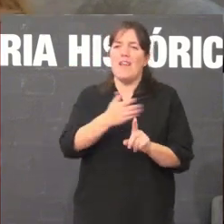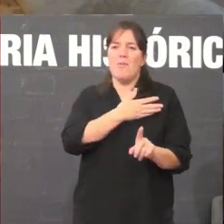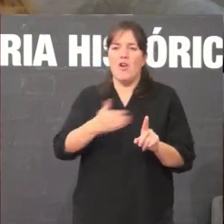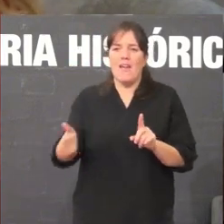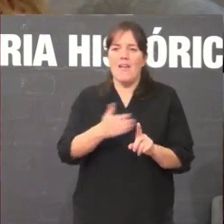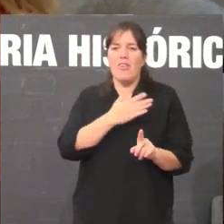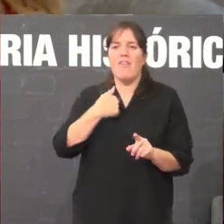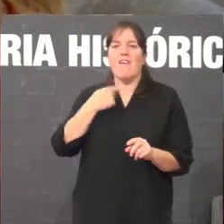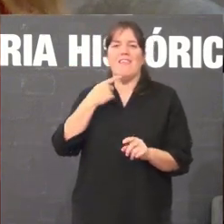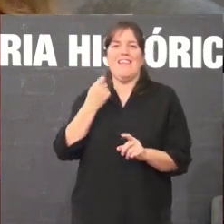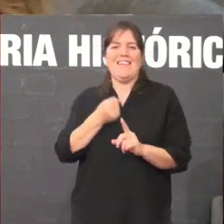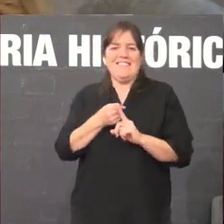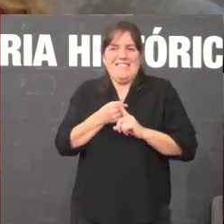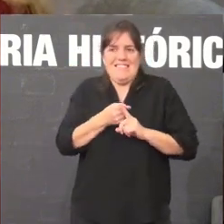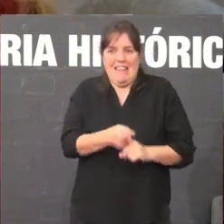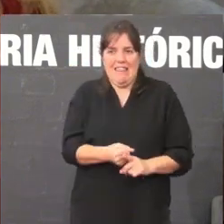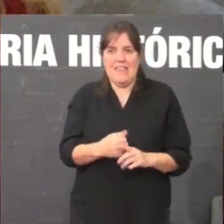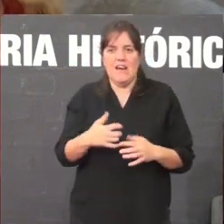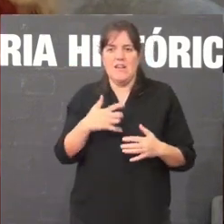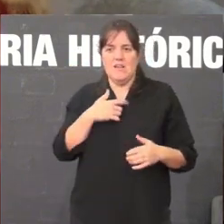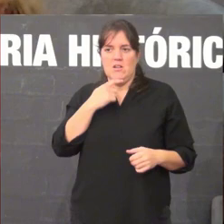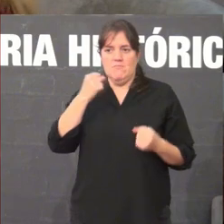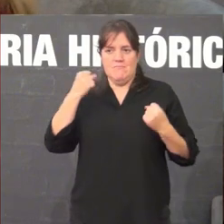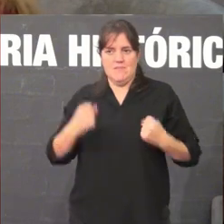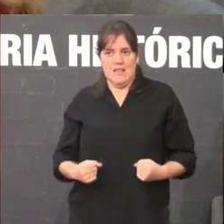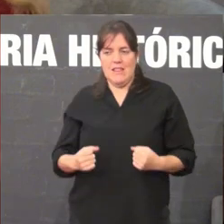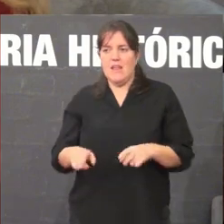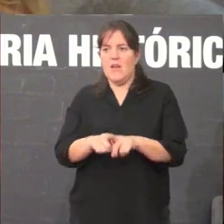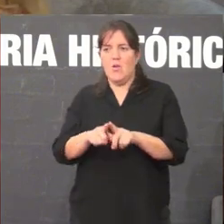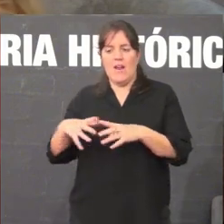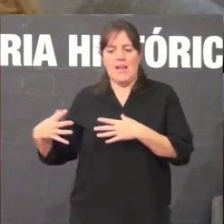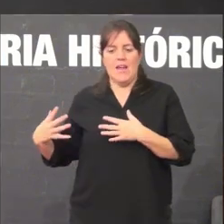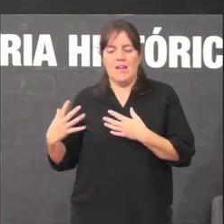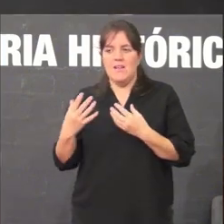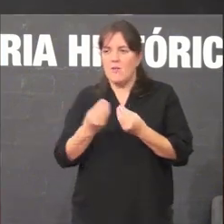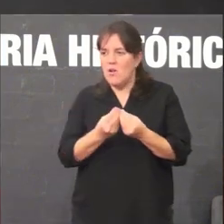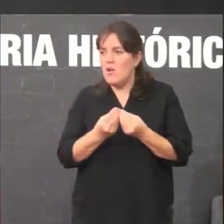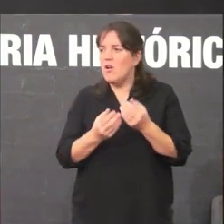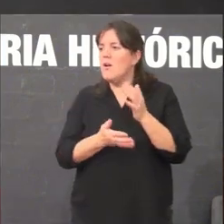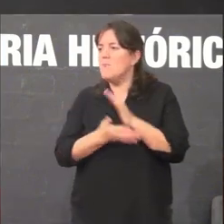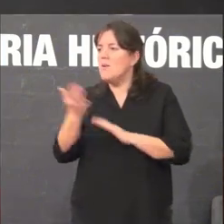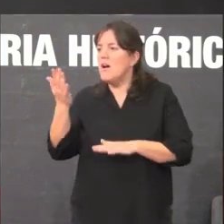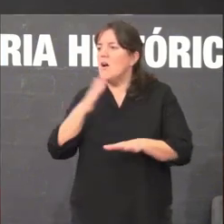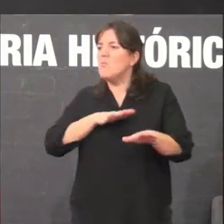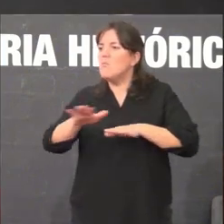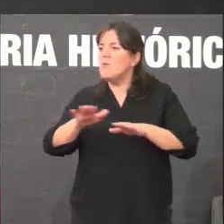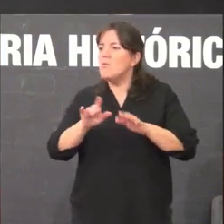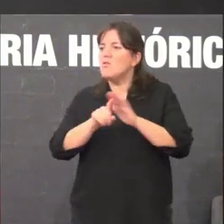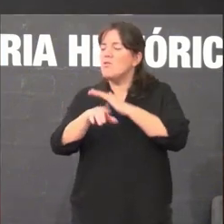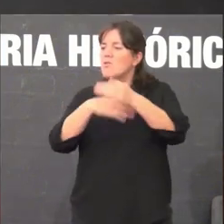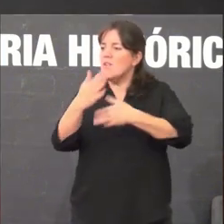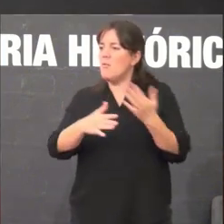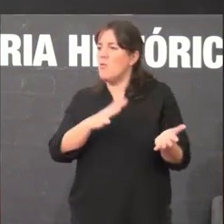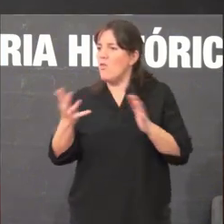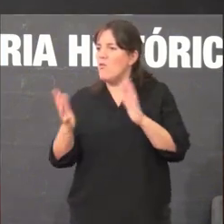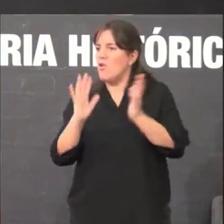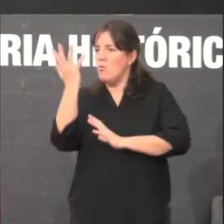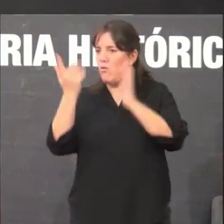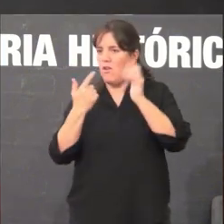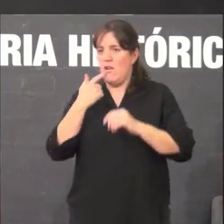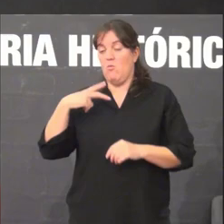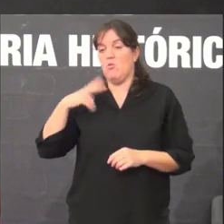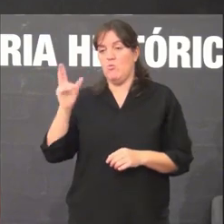da resistência, que acompanha estes cerca de 19 meses do processo revolucionário